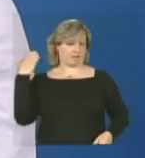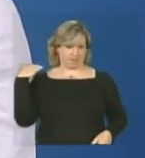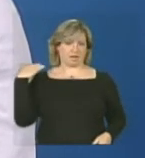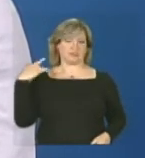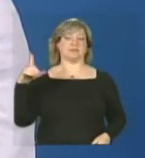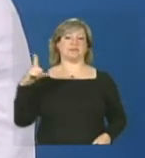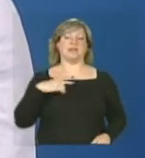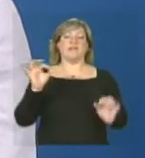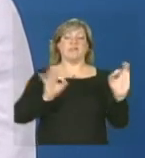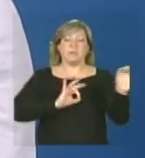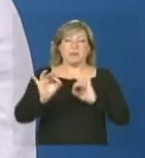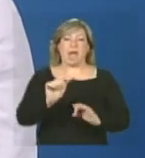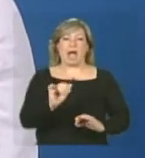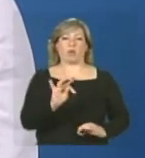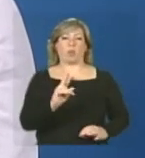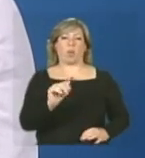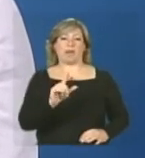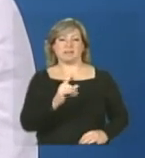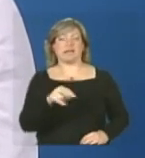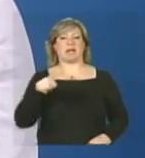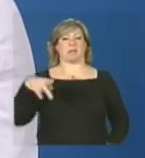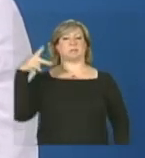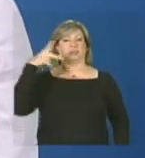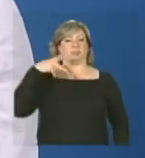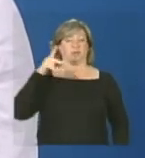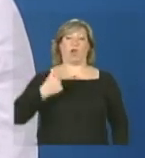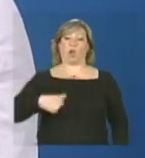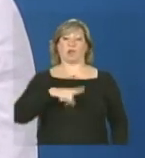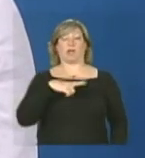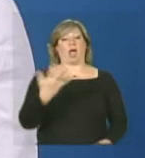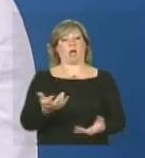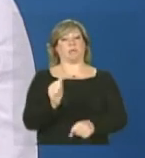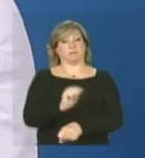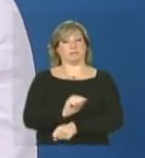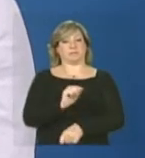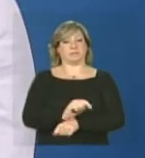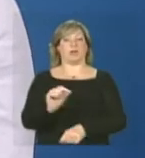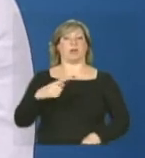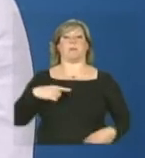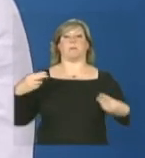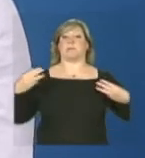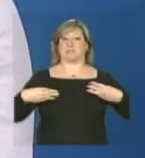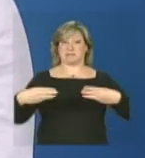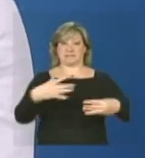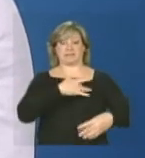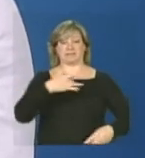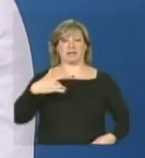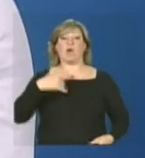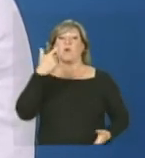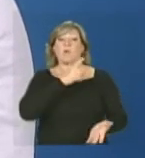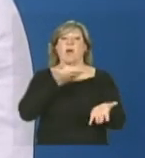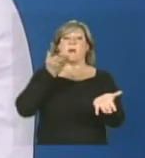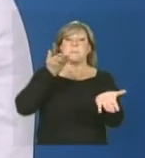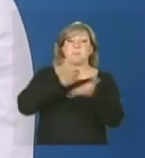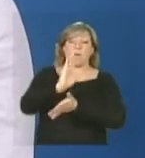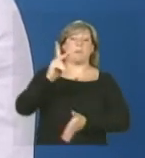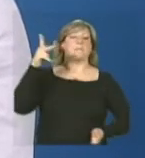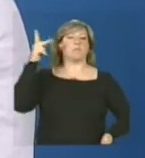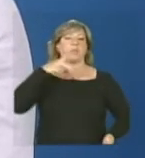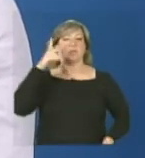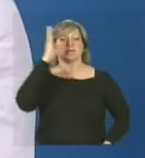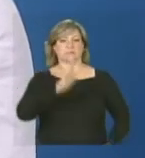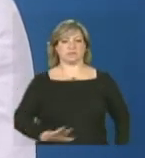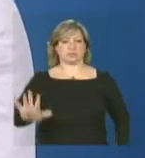a atualização dessa política. Então, o que nós estamos esperando agora é que o Ministério da Saúde aprove a Política Nacional de